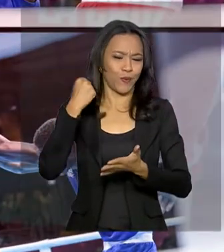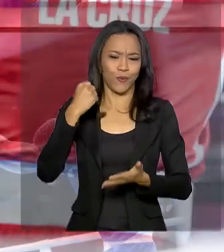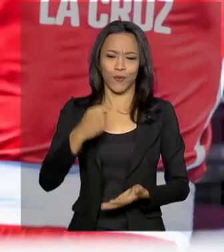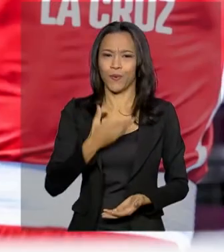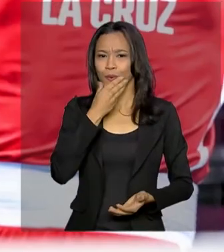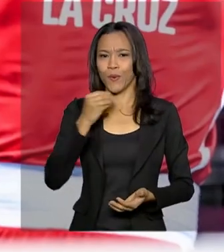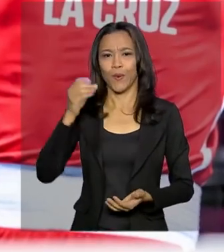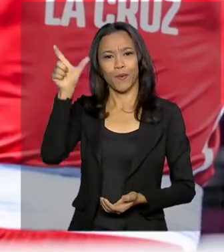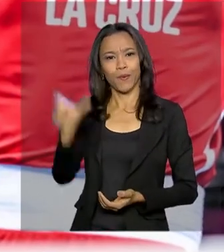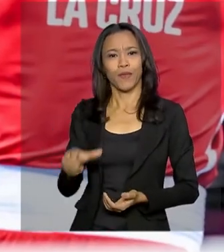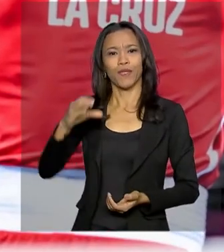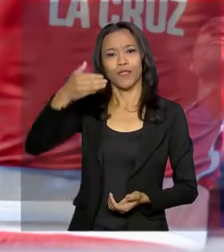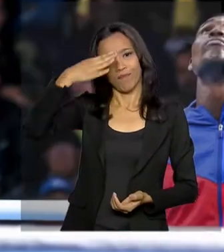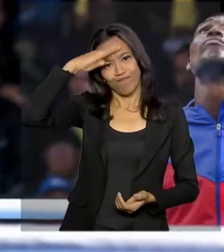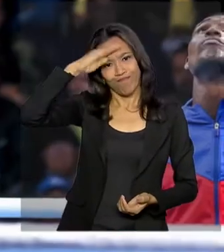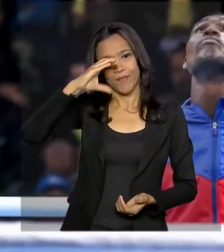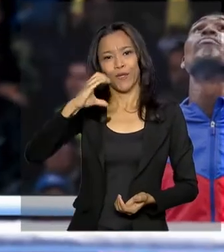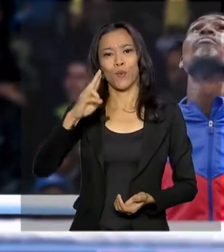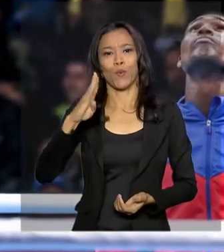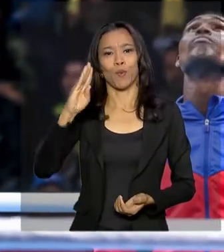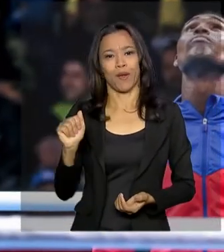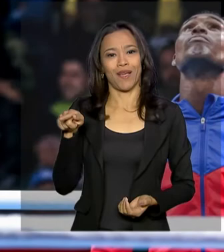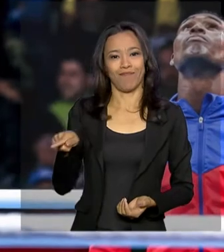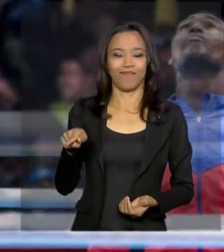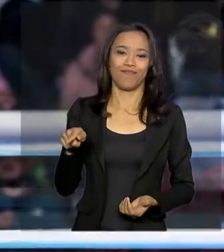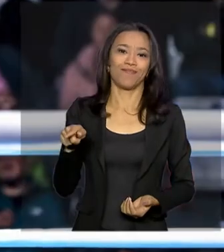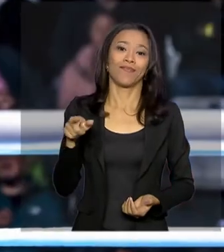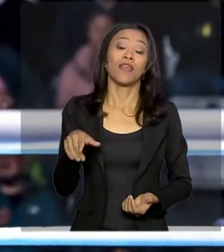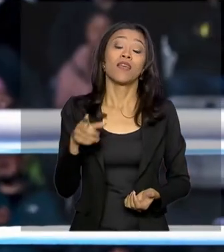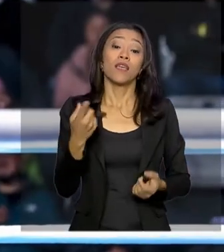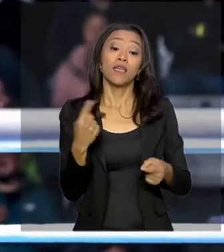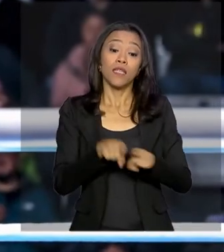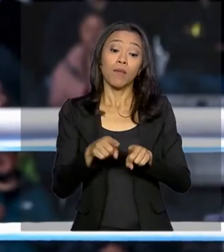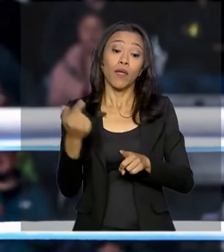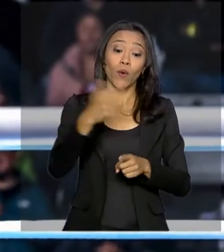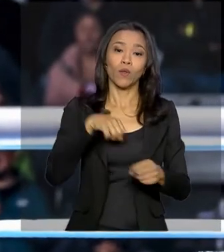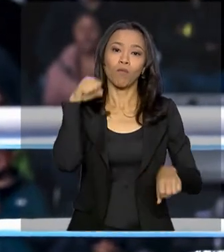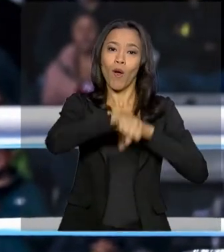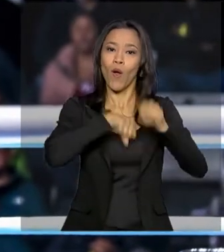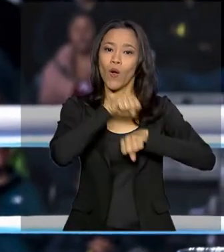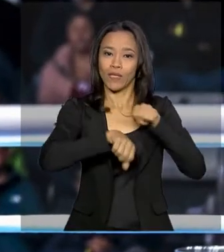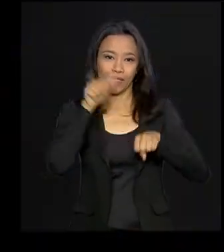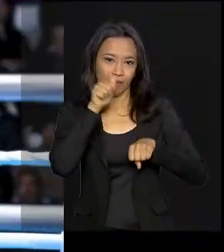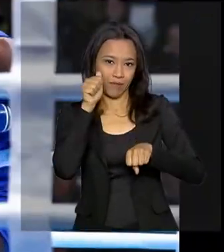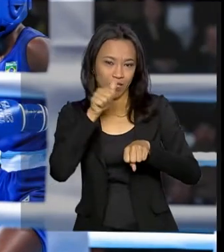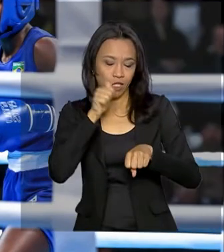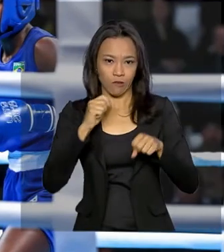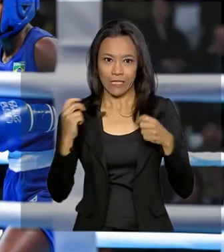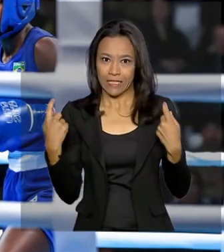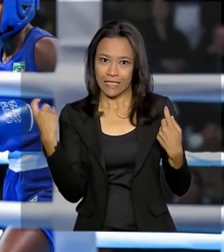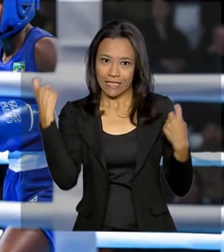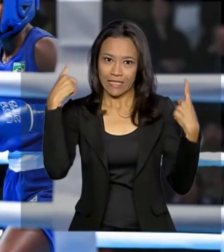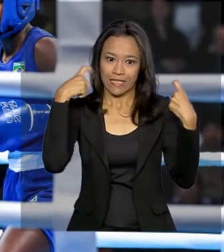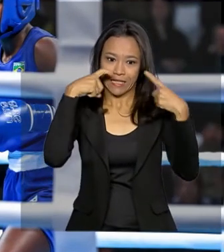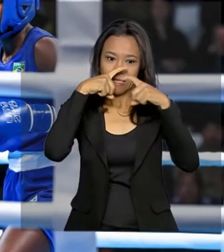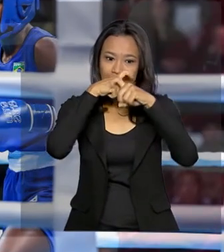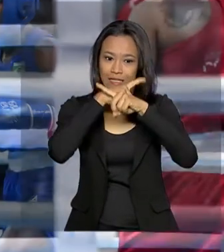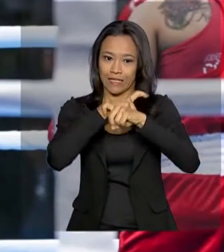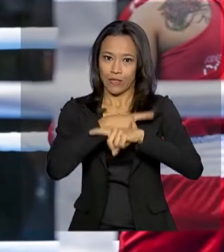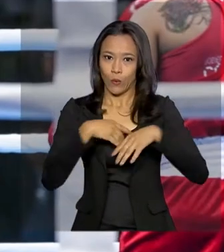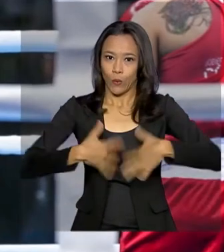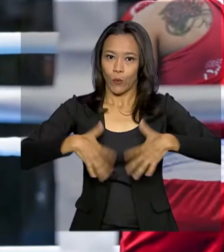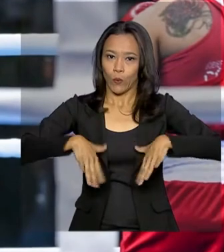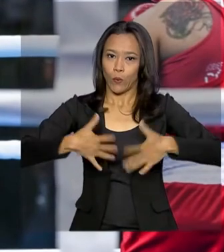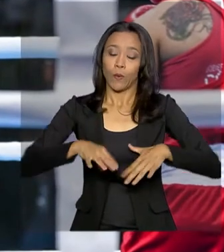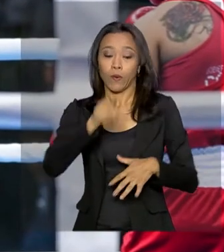julio la cruz na categoria 81 quilos e no boxe feminino no placar apertado de 29 a 28 a